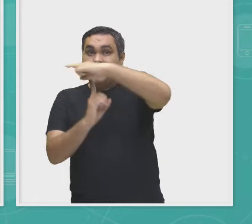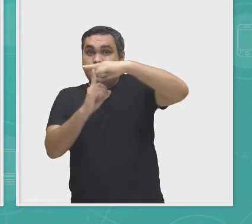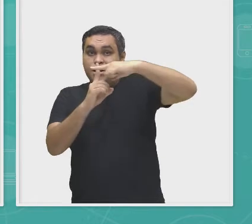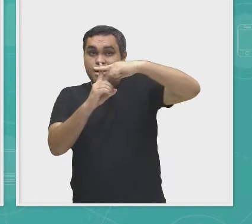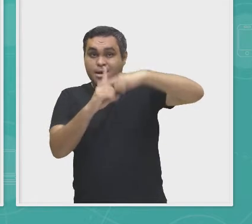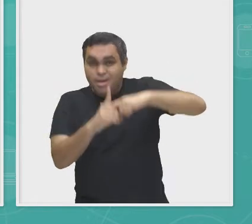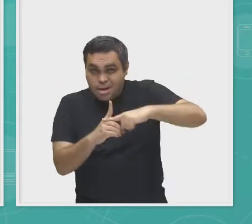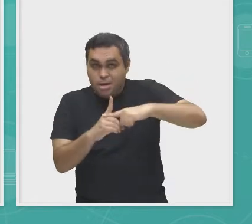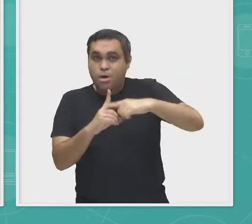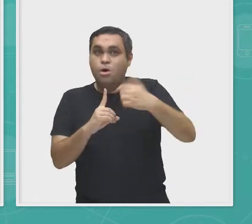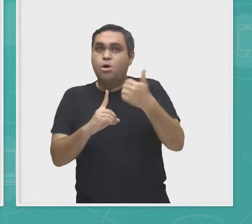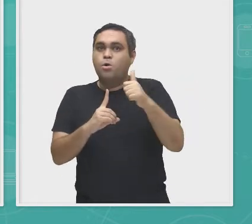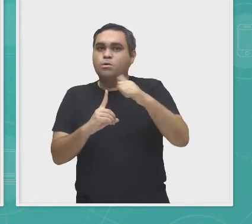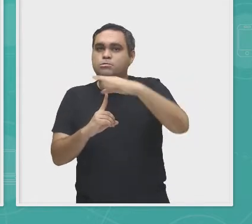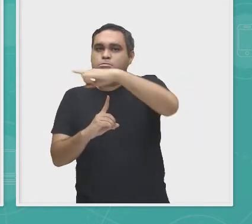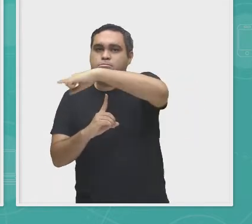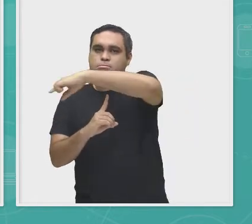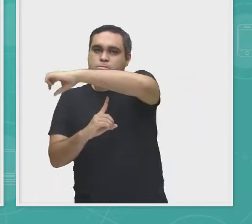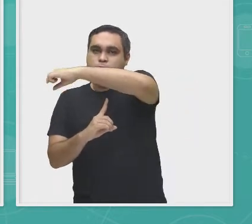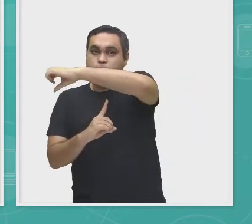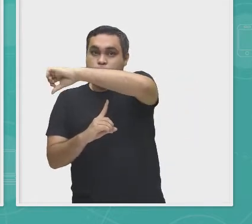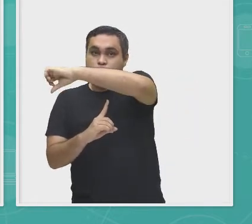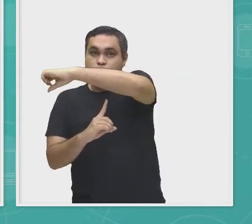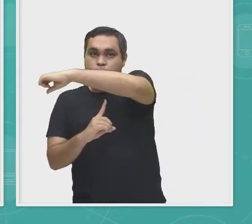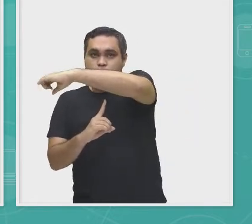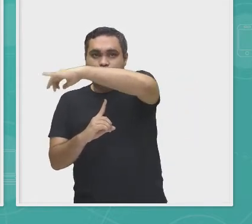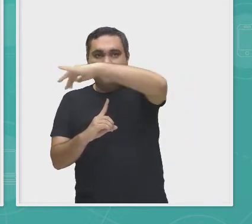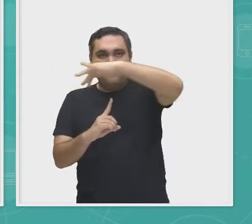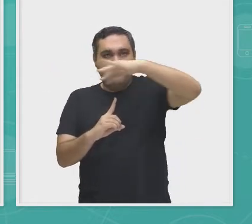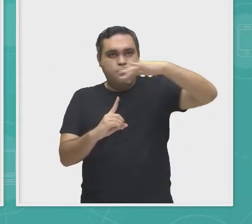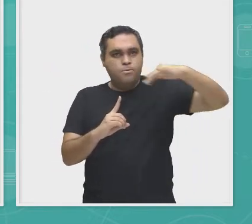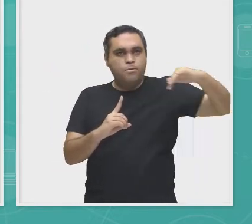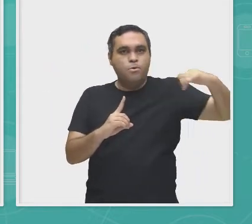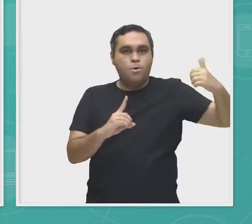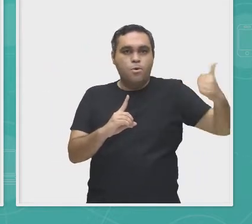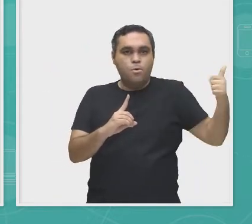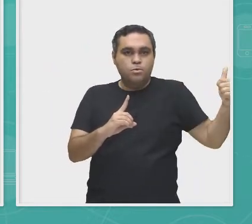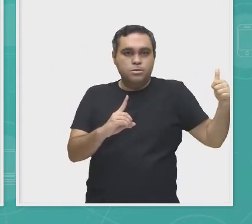né? E veio bater para cá, no menos 2.